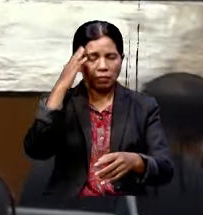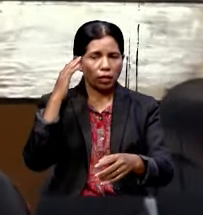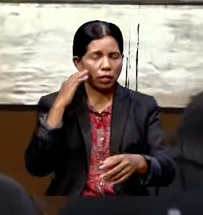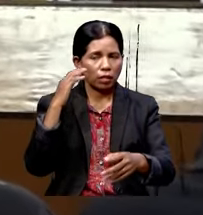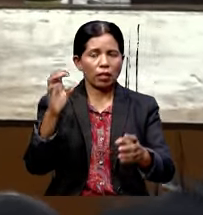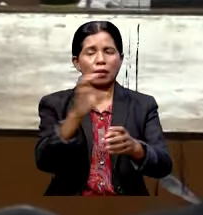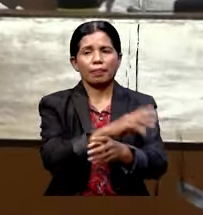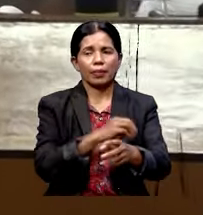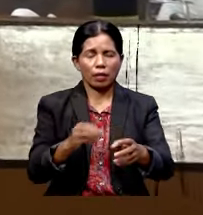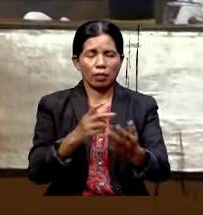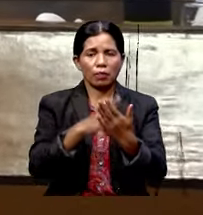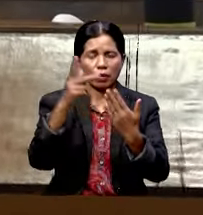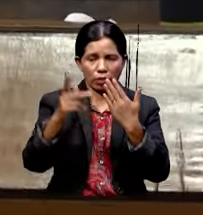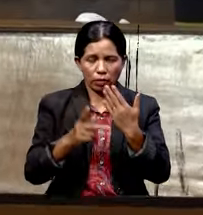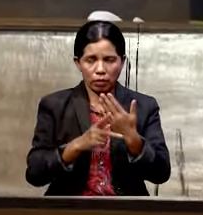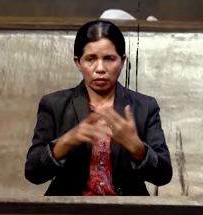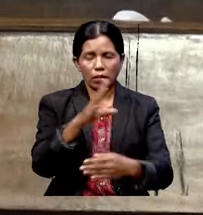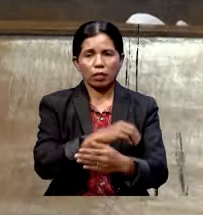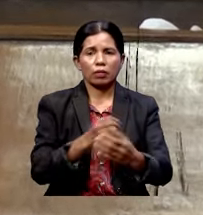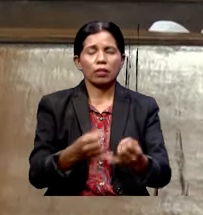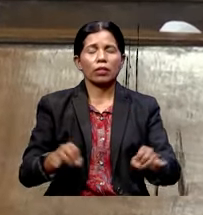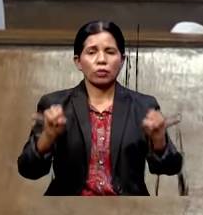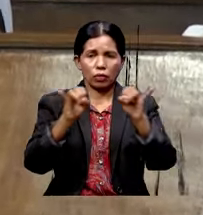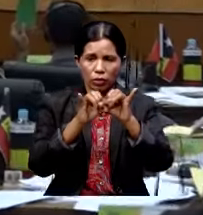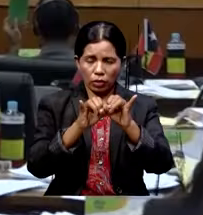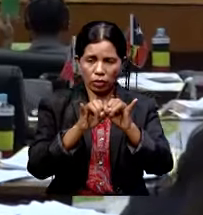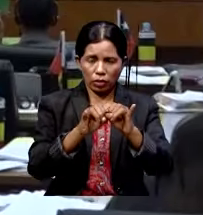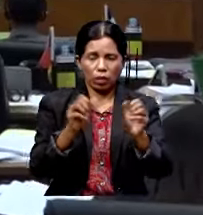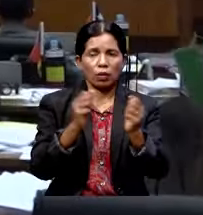ida. Programa funcionamento no desenvolvimento institucional ou